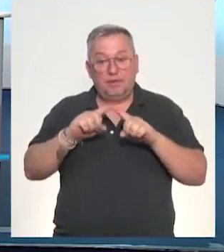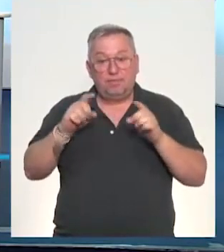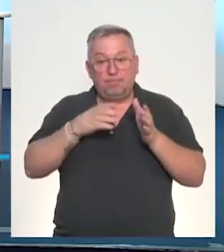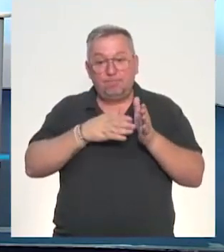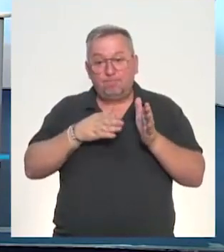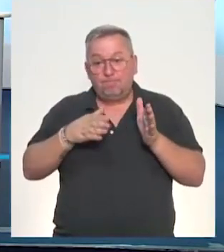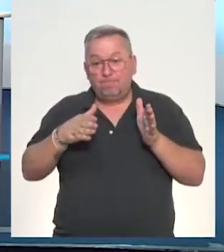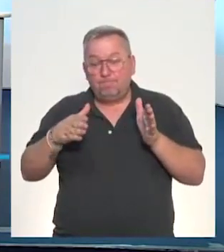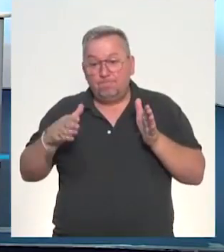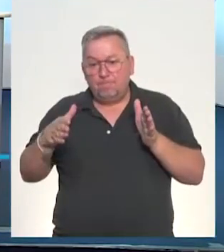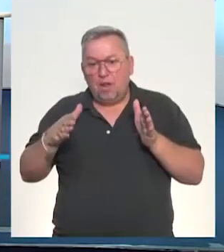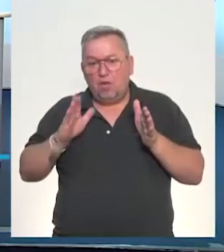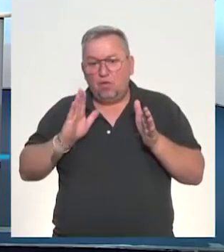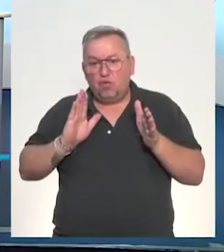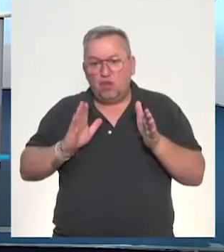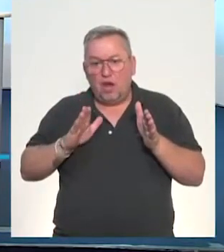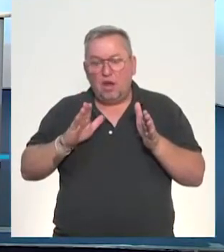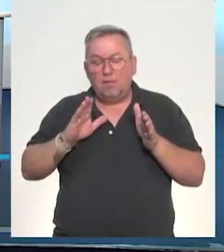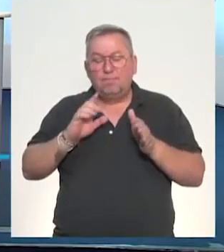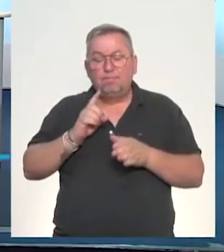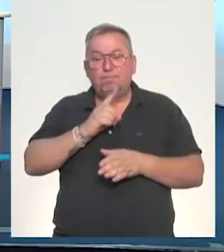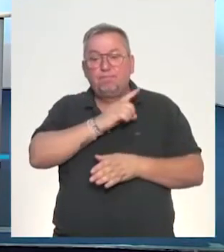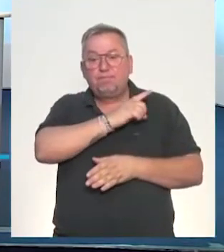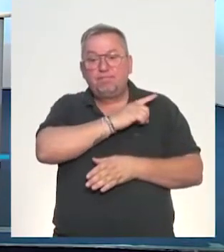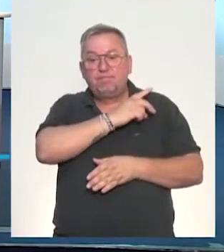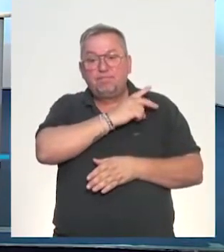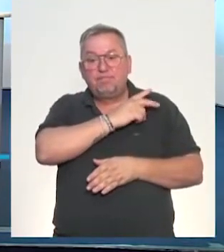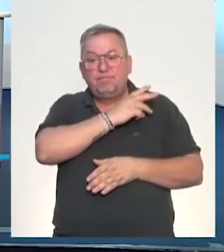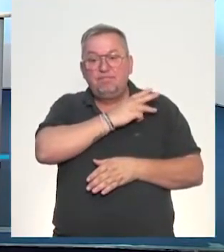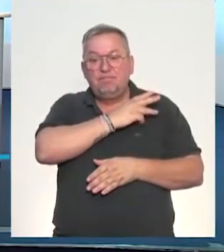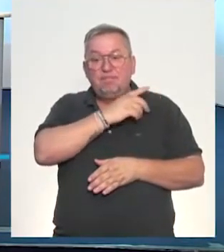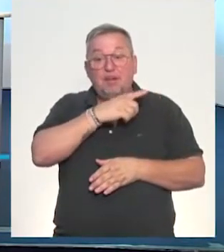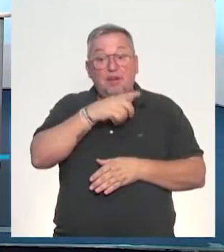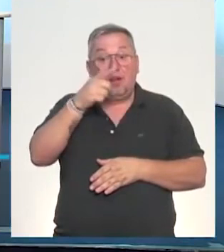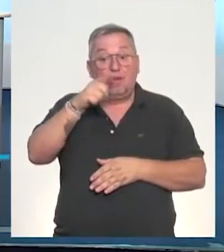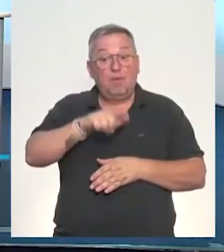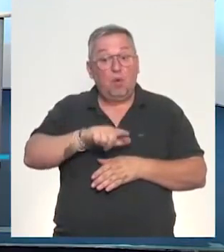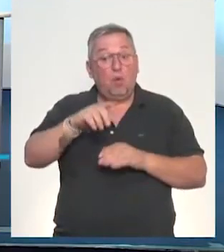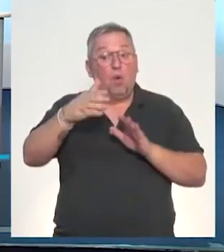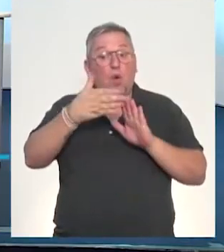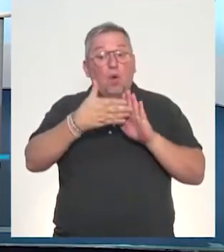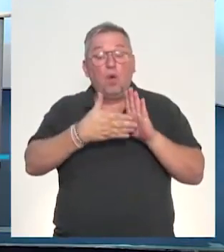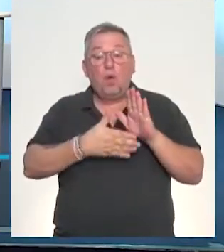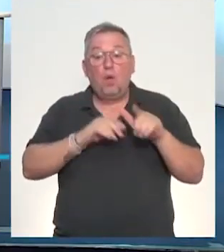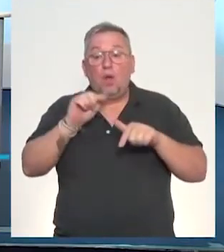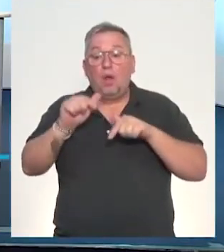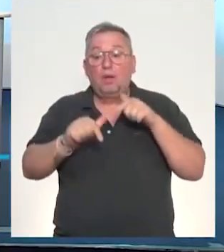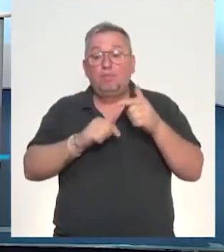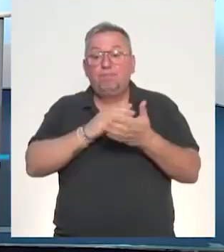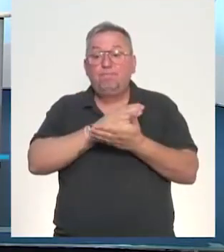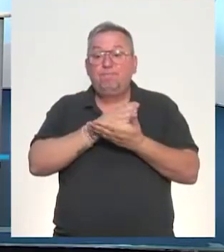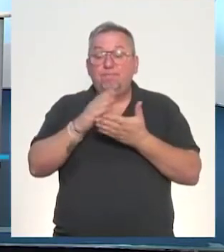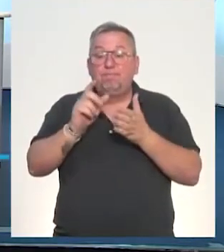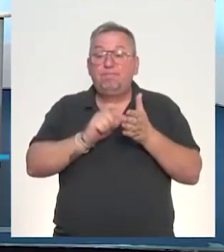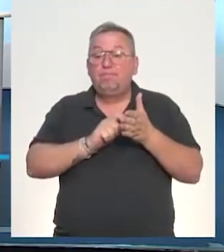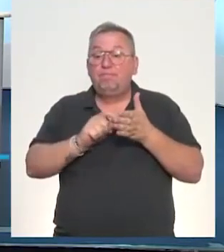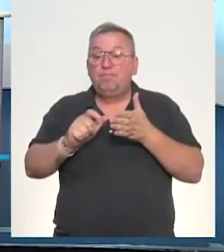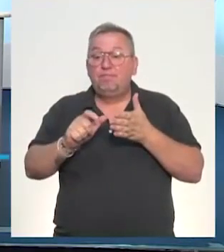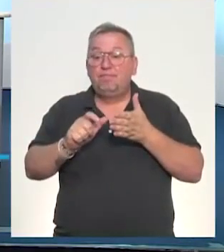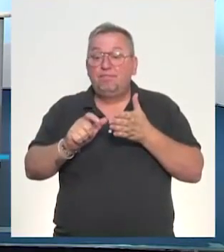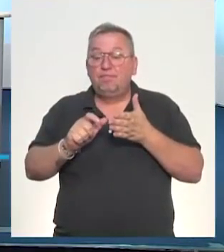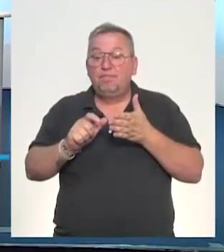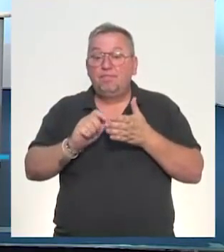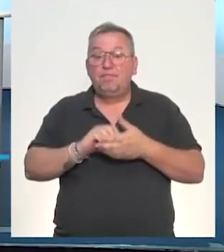construção dessas sequências já no ensino médio e que agora tem uma outra proposta de se trabalhar, né, introduzir esses conceitos nos